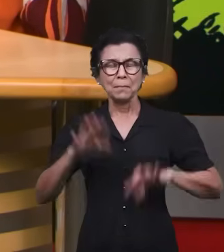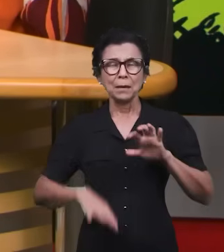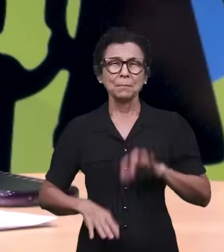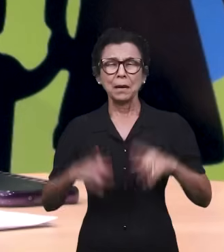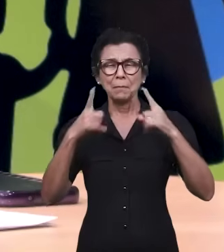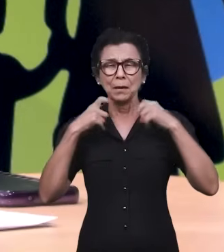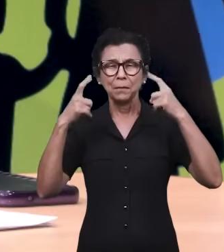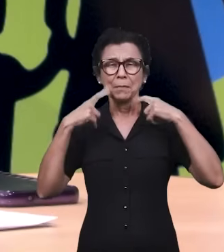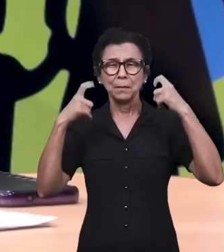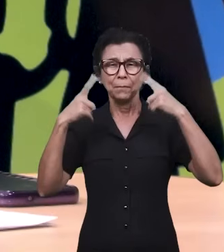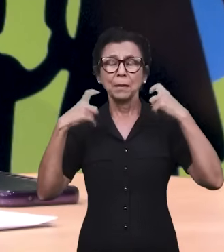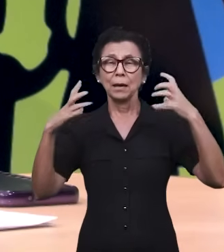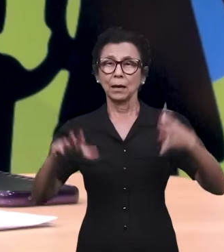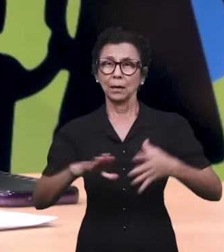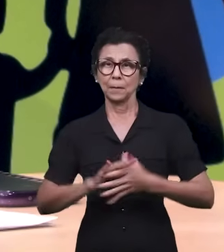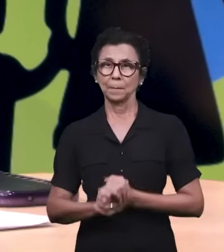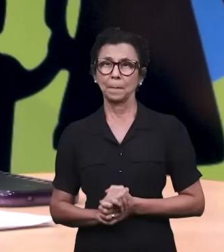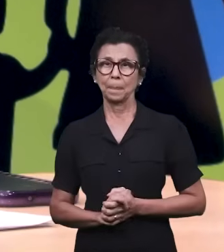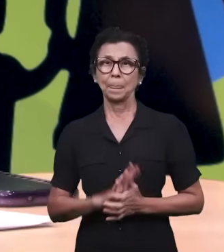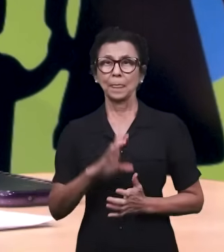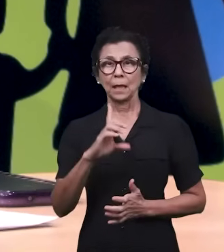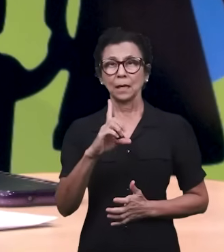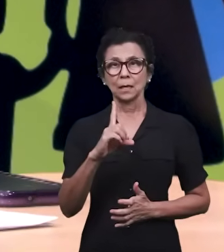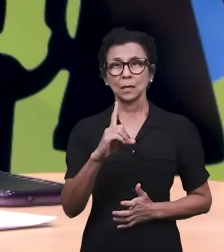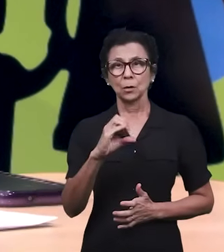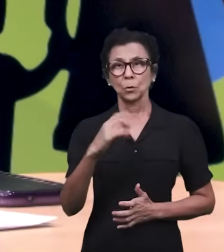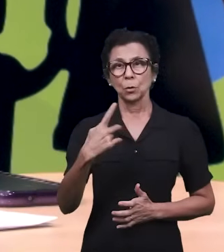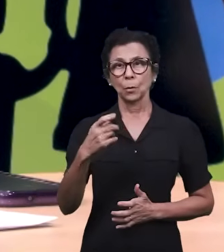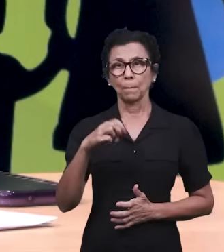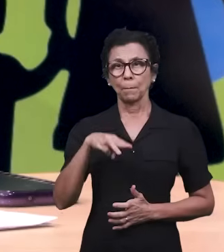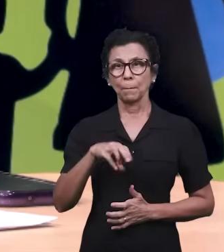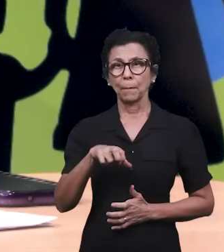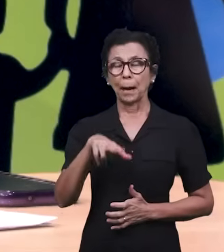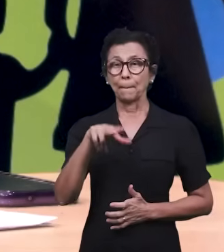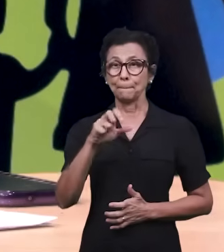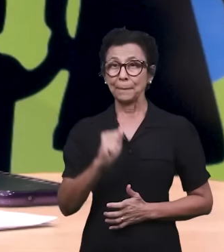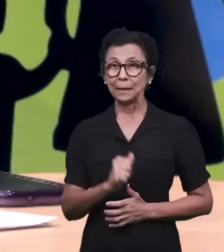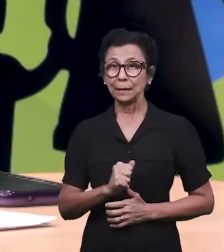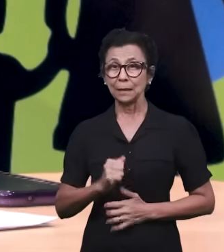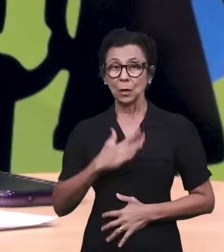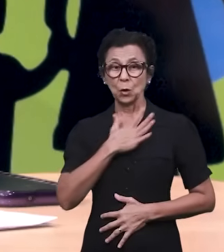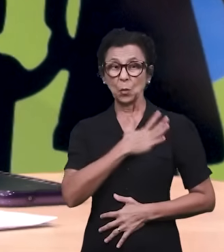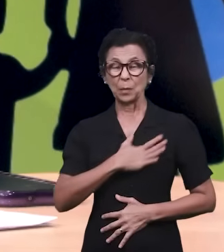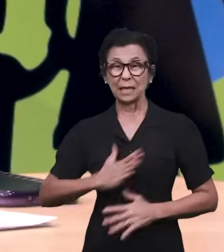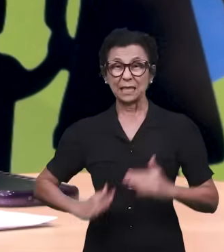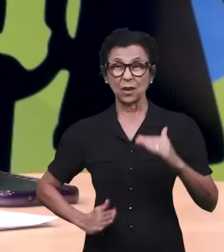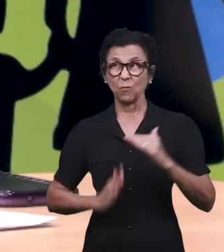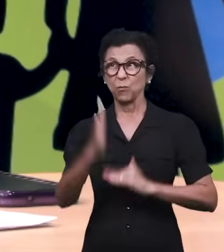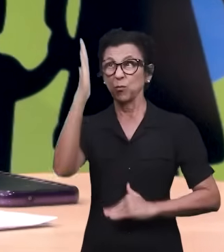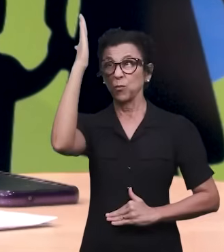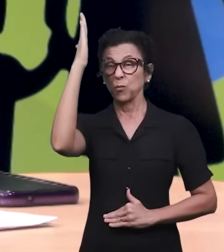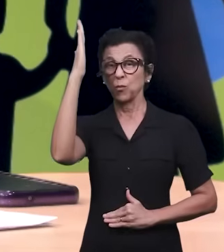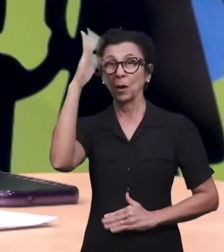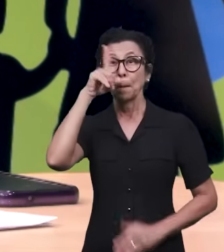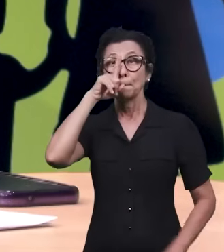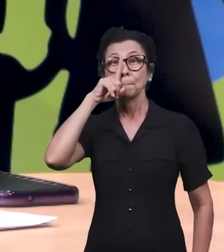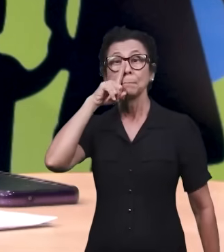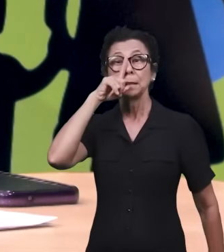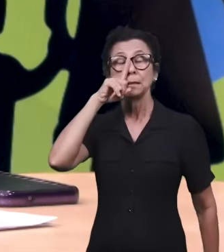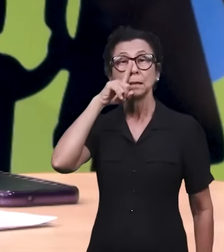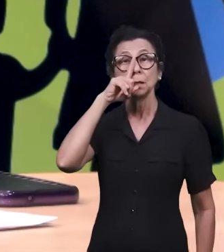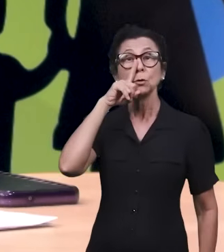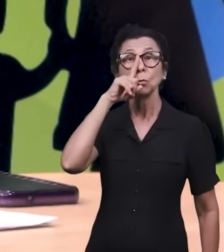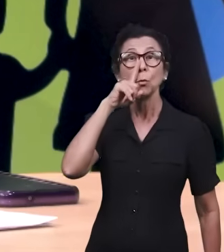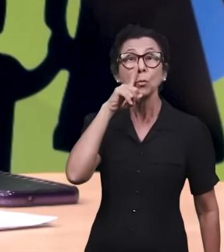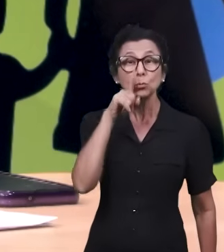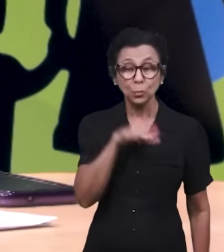um excesso de prazer. E isso é perigoso para as crianças. Os pais, eles têm que